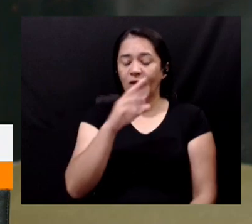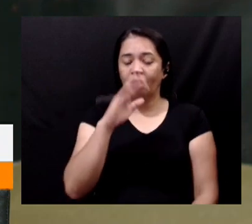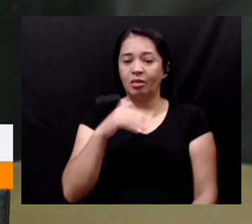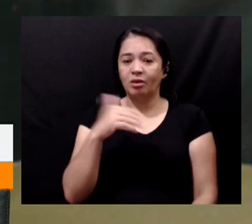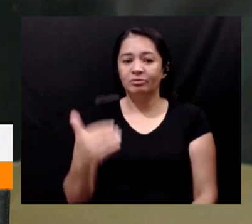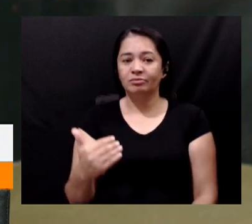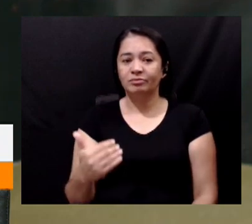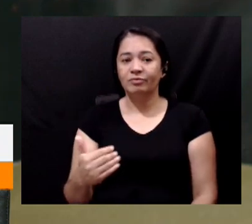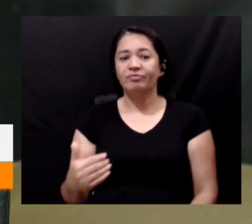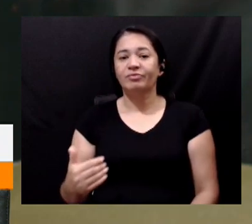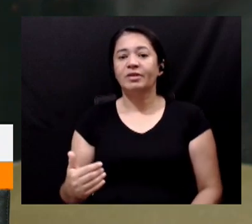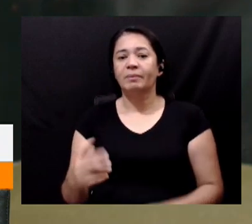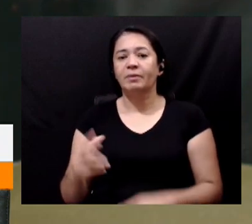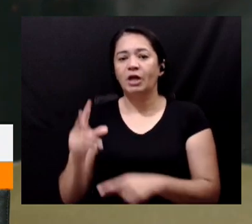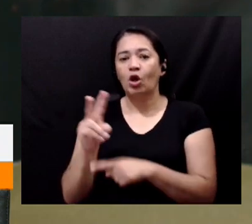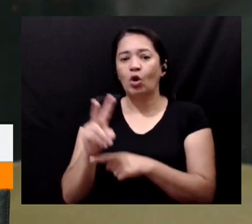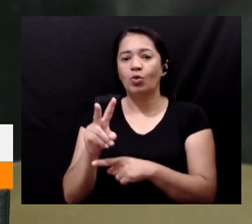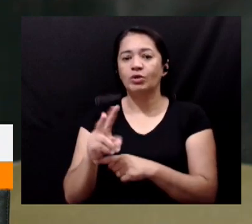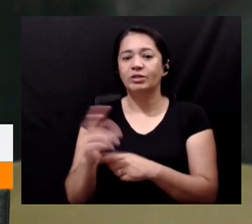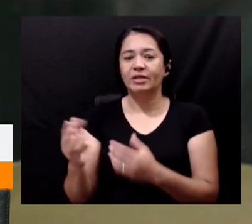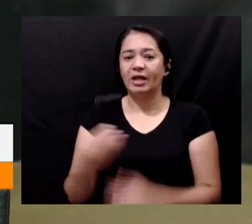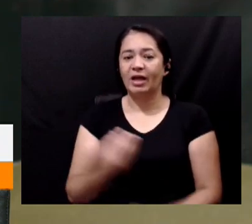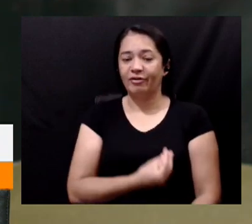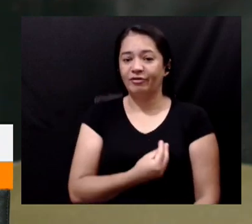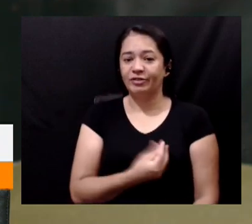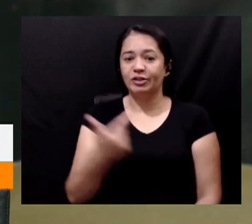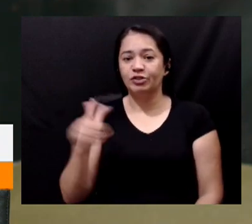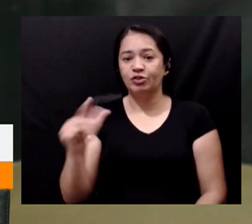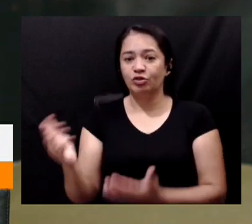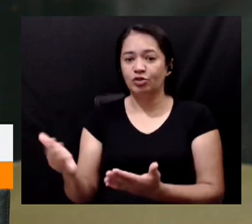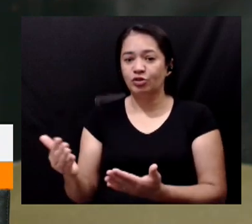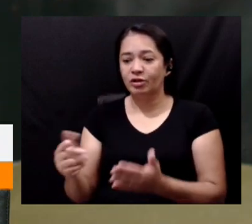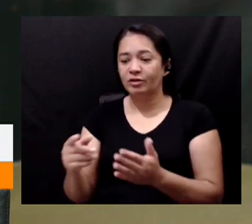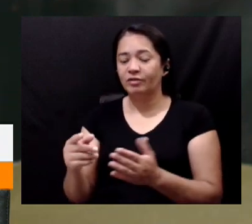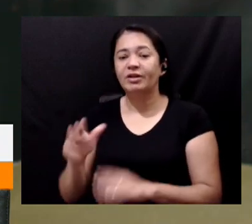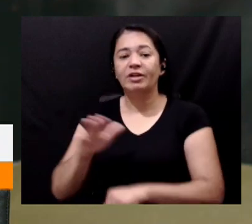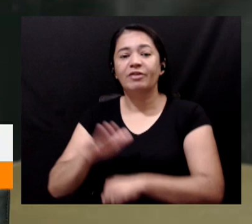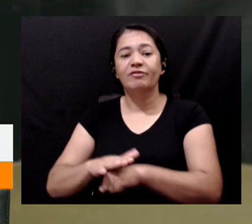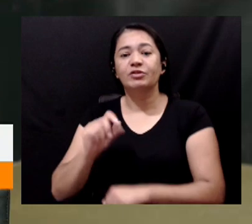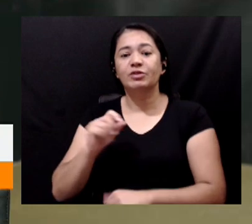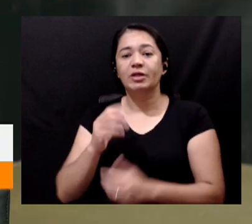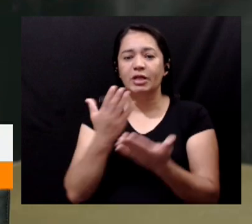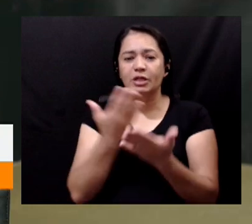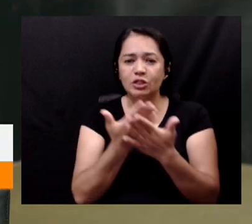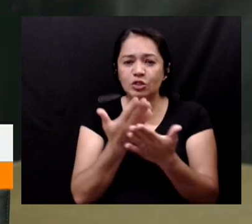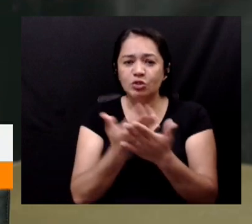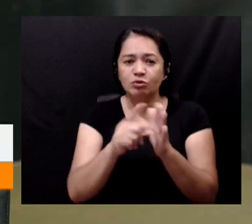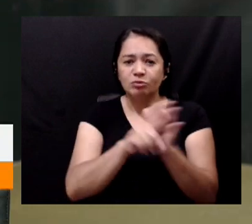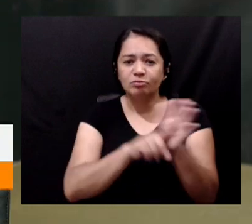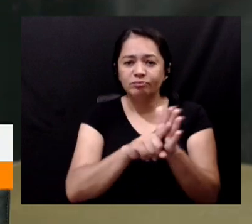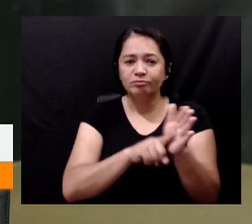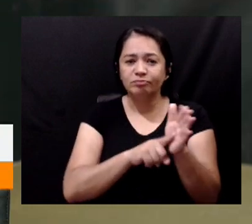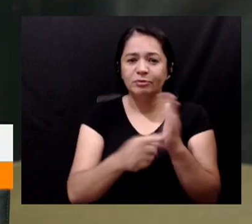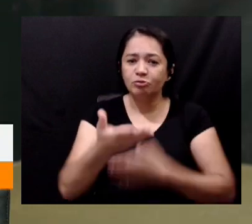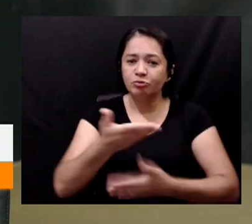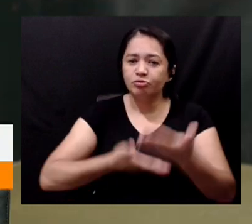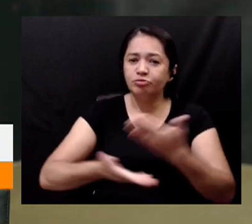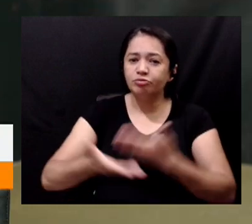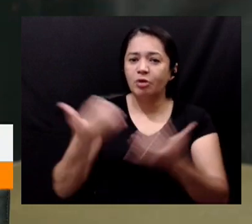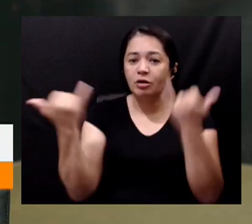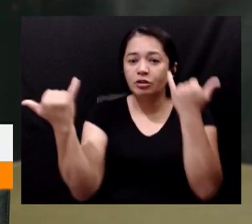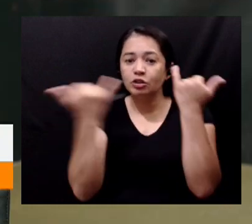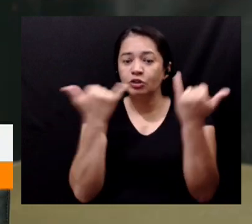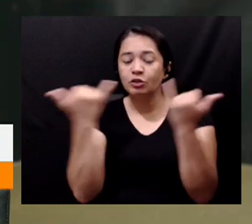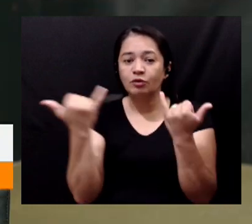jovens, o Instituto de Me Cuida, ele desenvolve pesquisas e estudos e mantém uma troca permanente de informações com